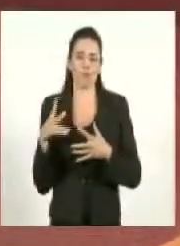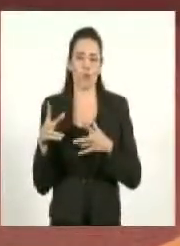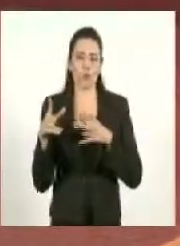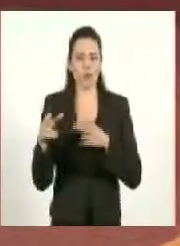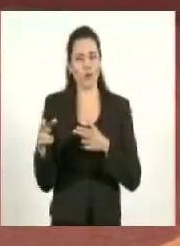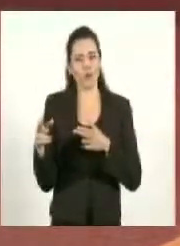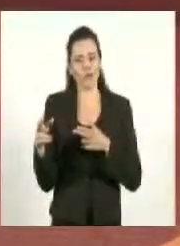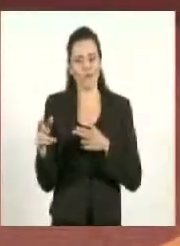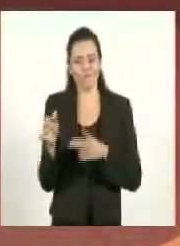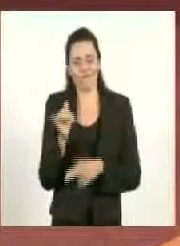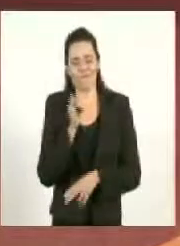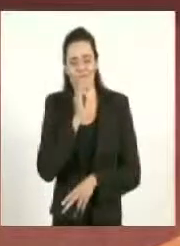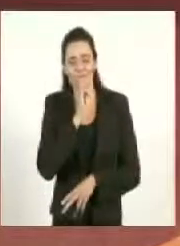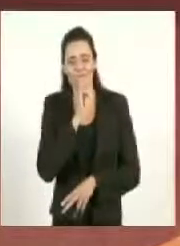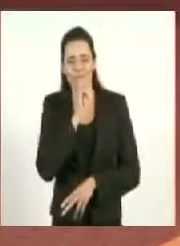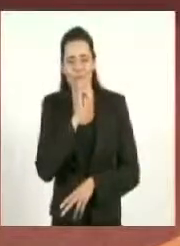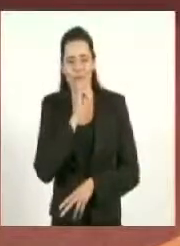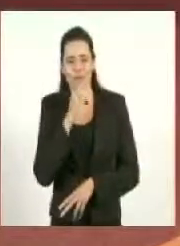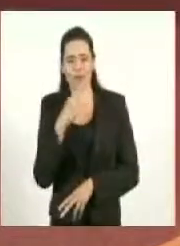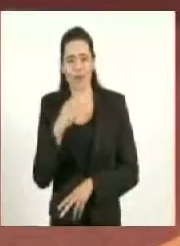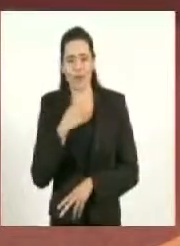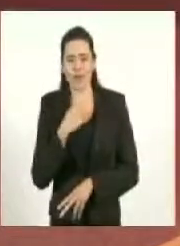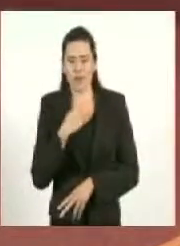não consigo sequer imaginar